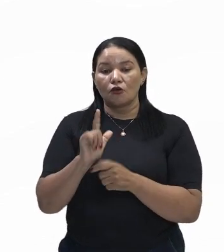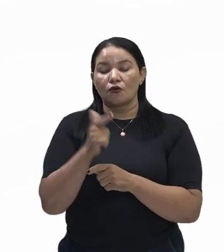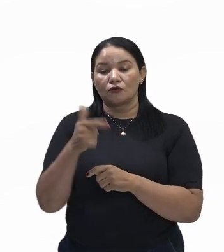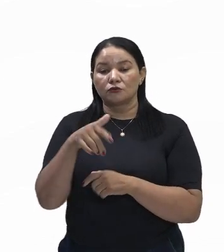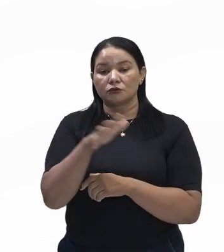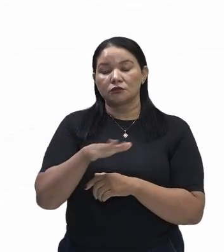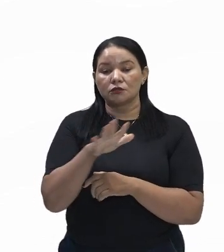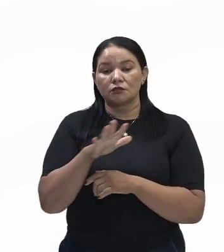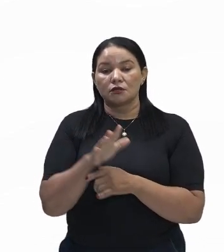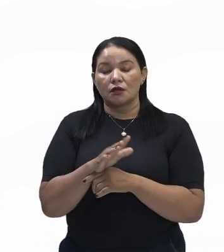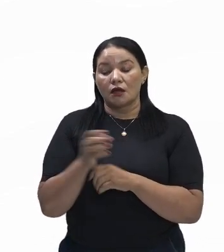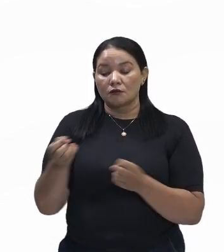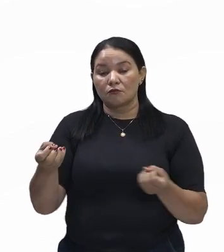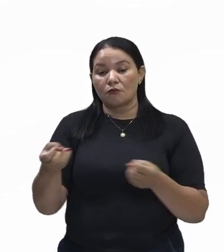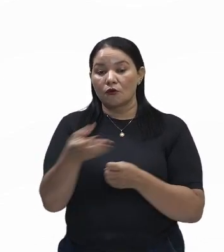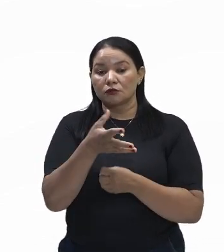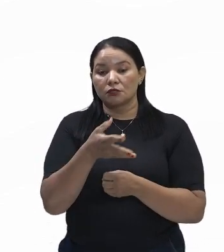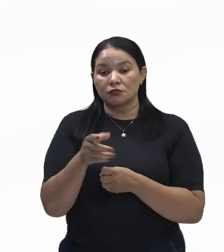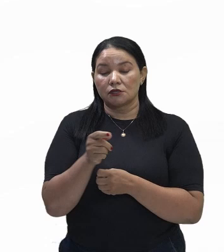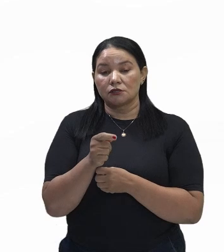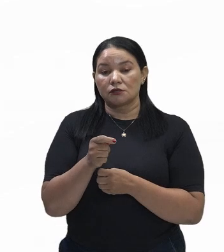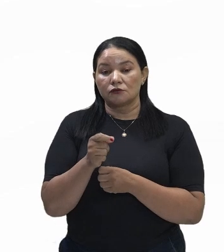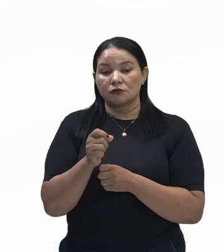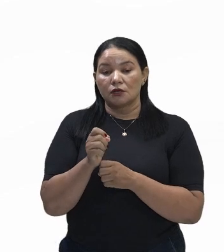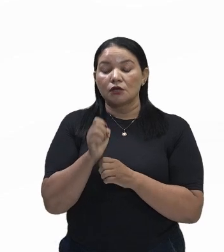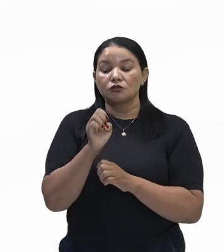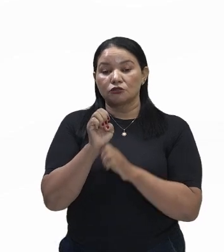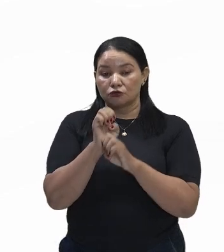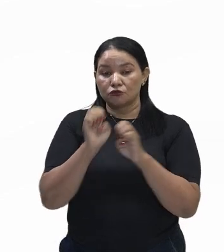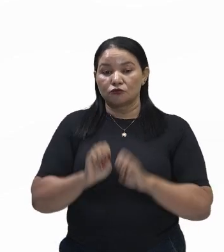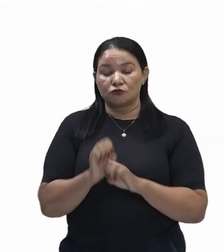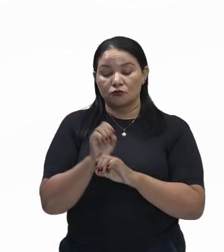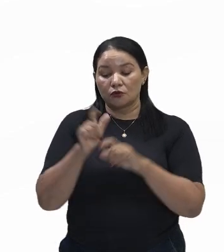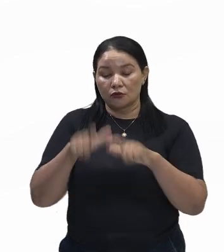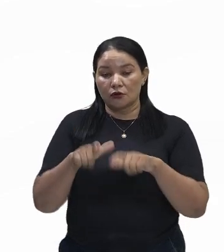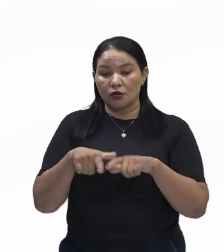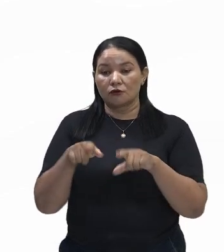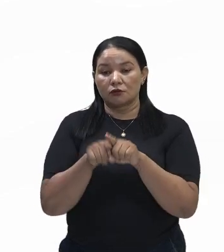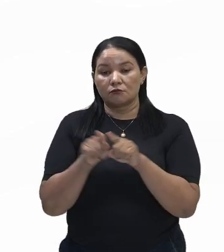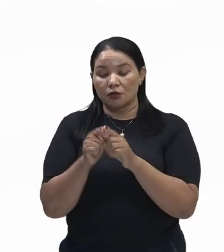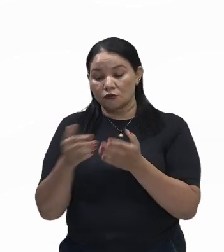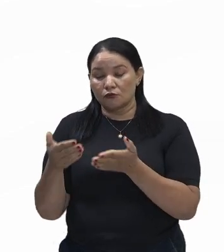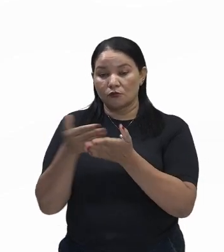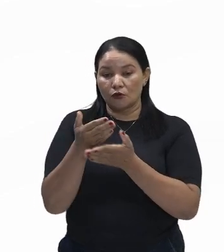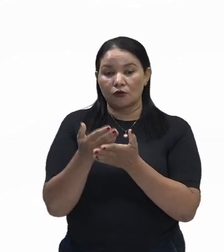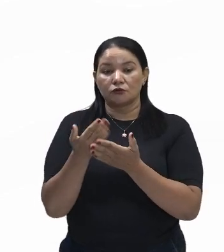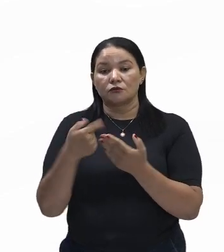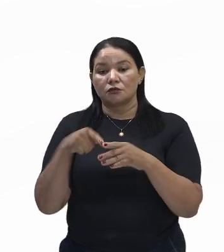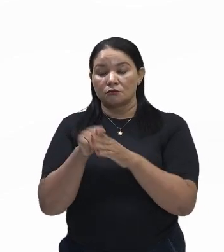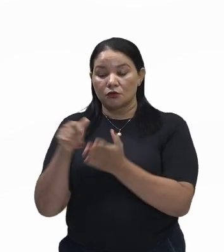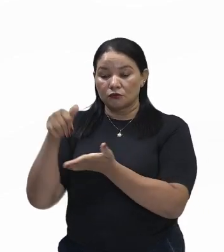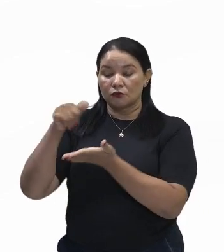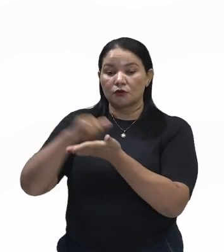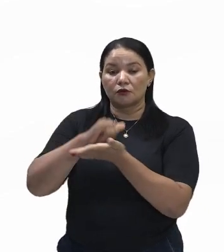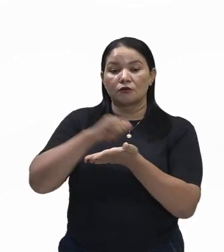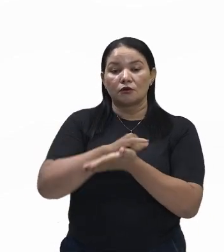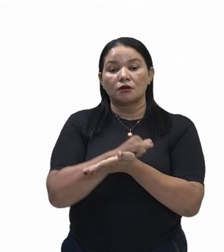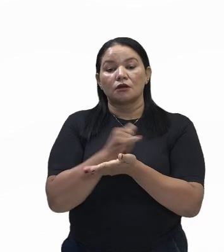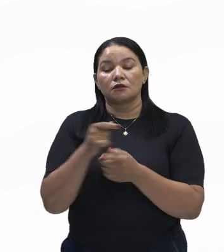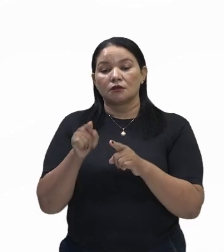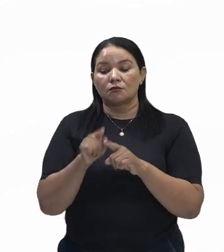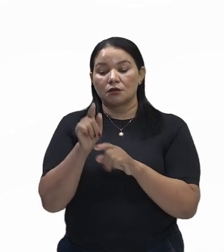da modernização da infraestrutura local, como portos, aeroportos e setor de